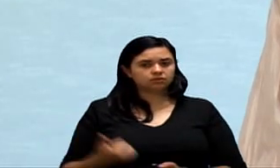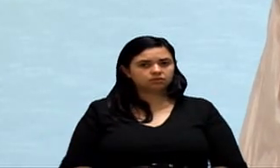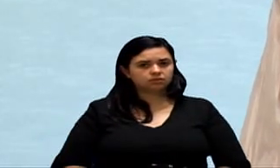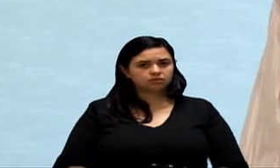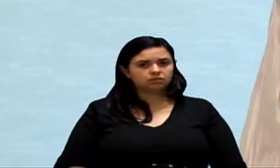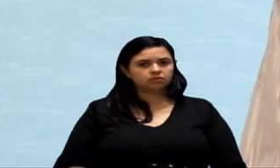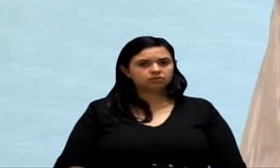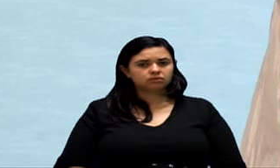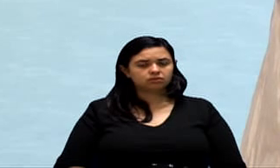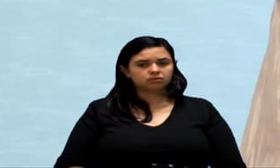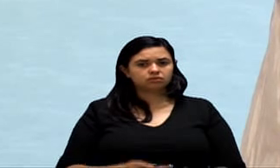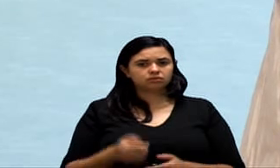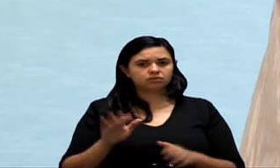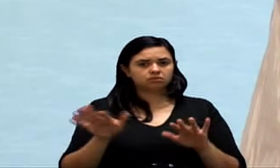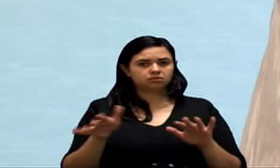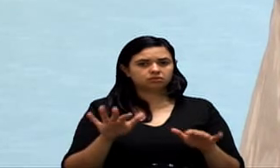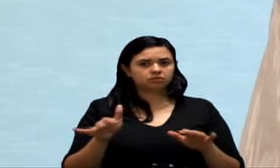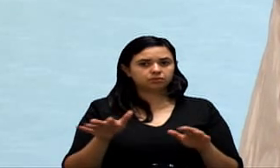de